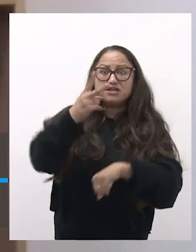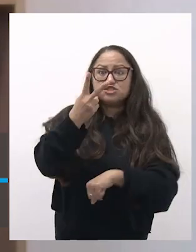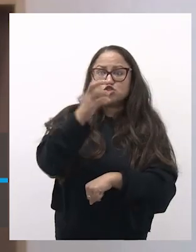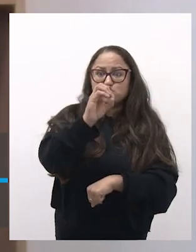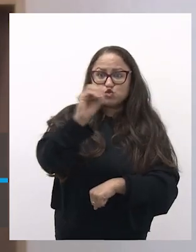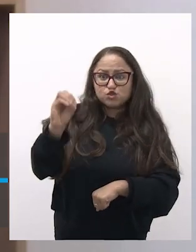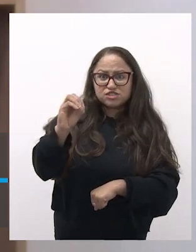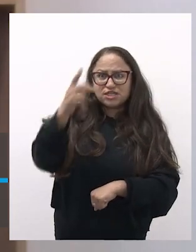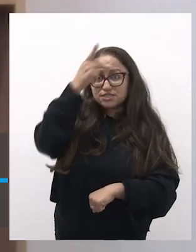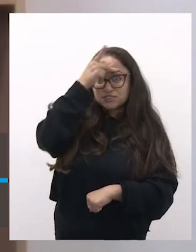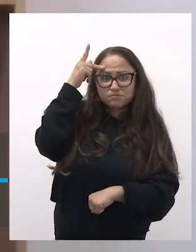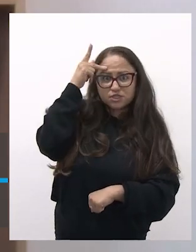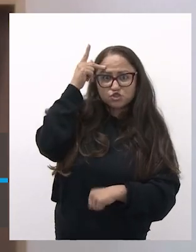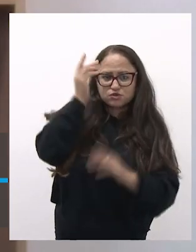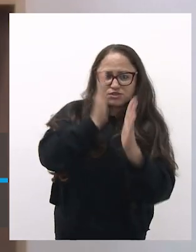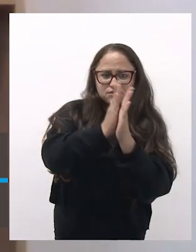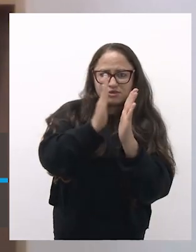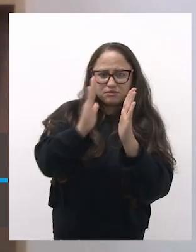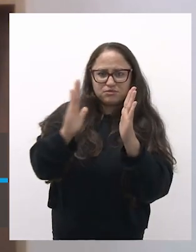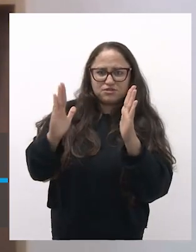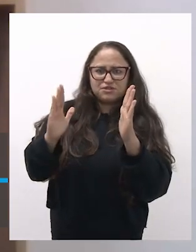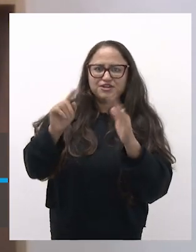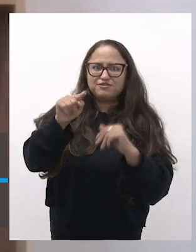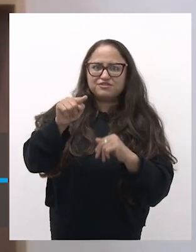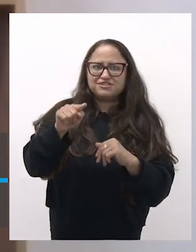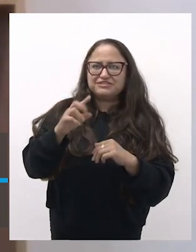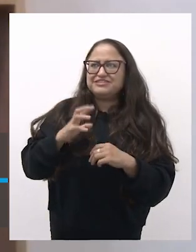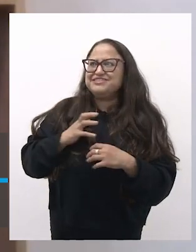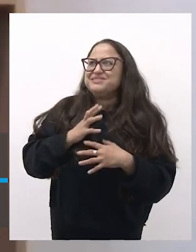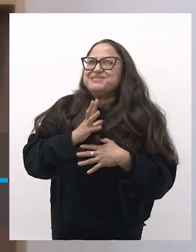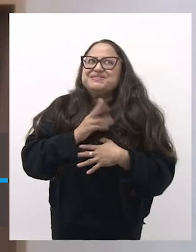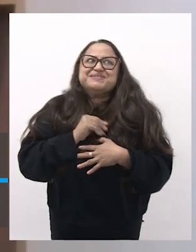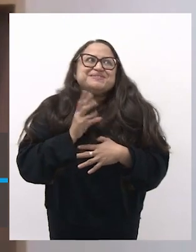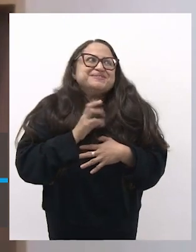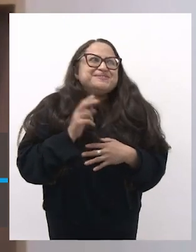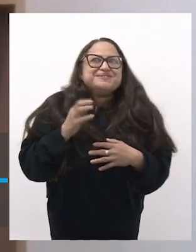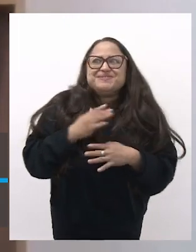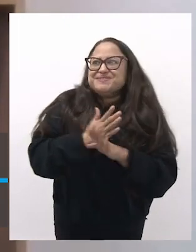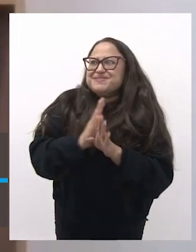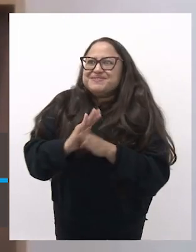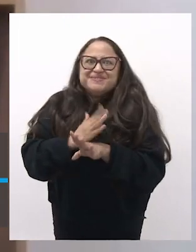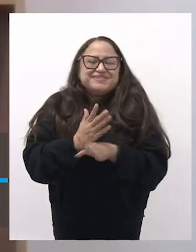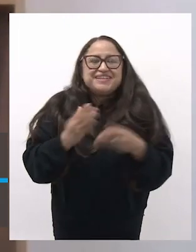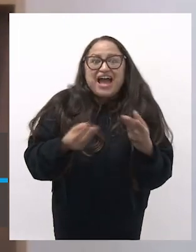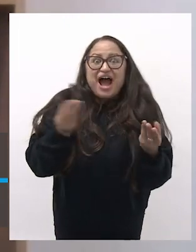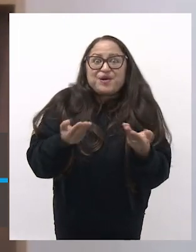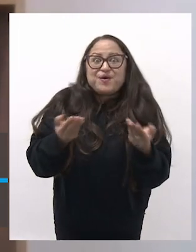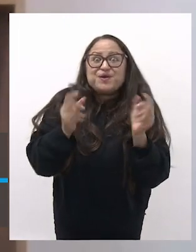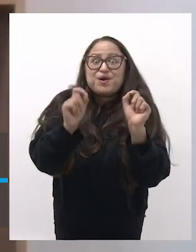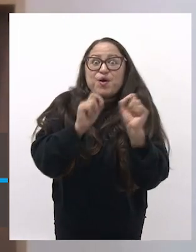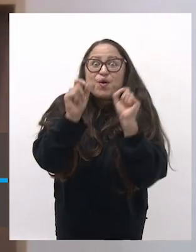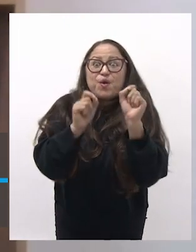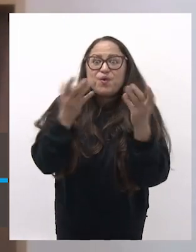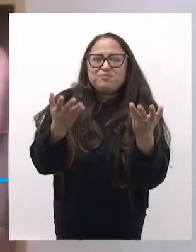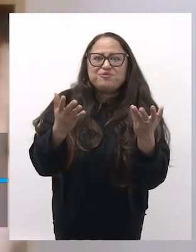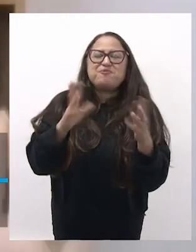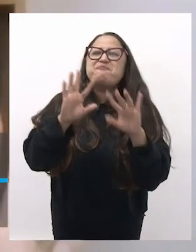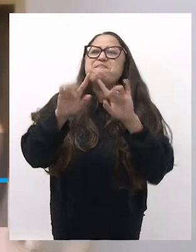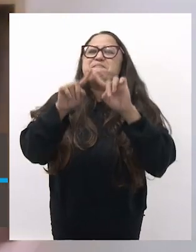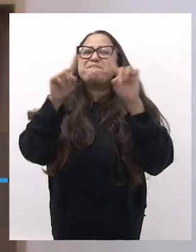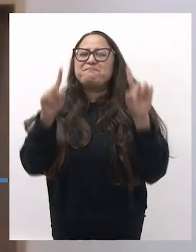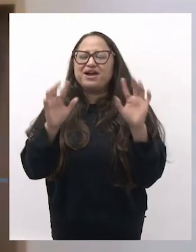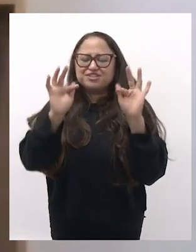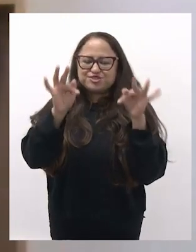na biblioteca, né? E você fica, nossa, e agora? Como é que vai ser? Mas no final das contas, sempre dá certo. Embora